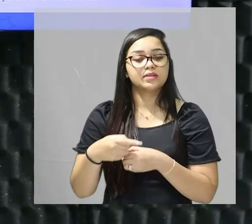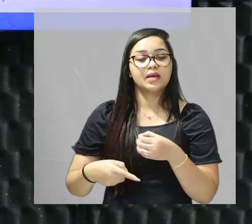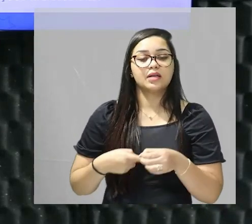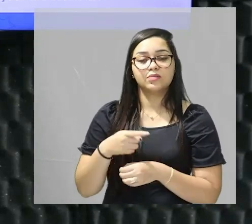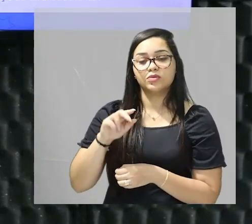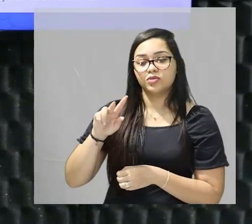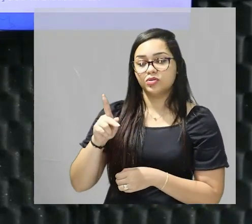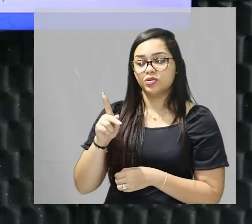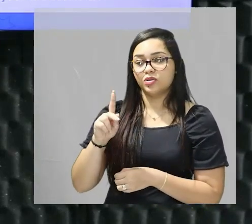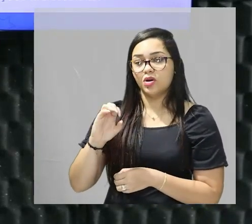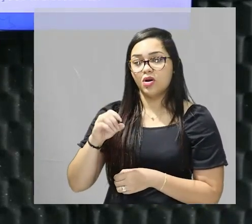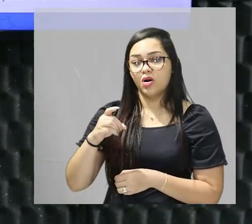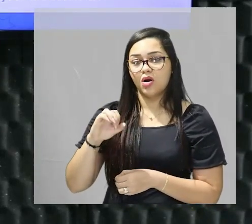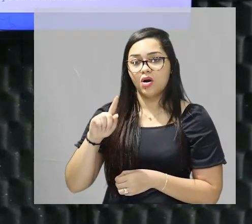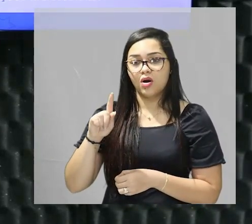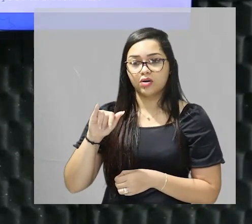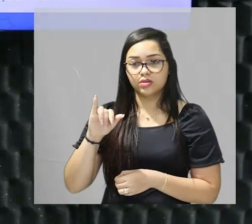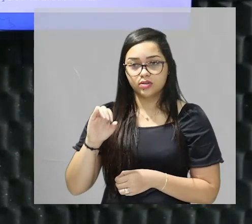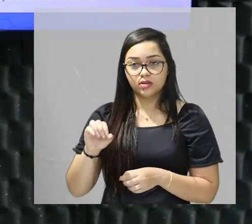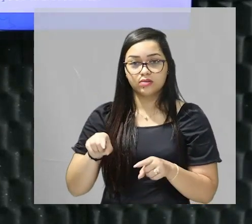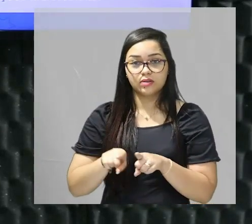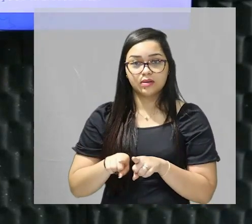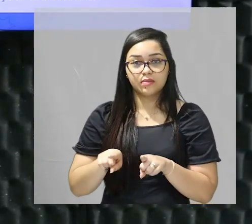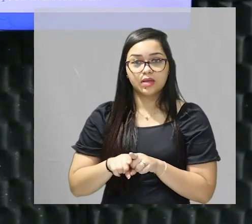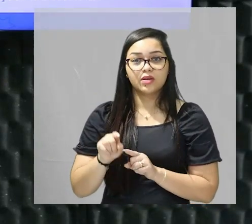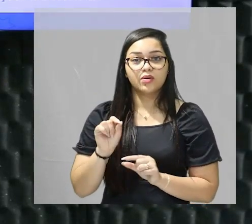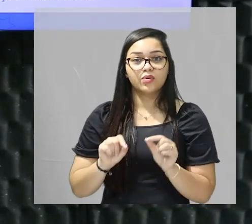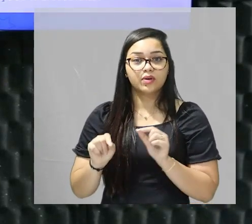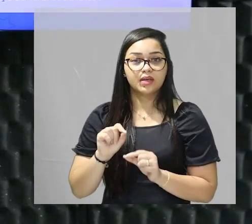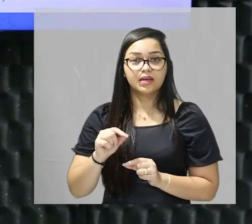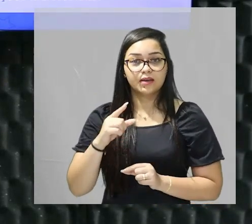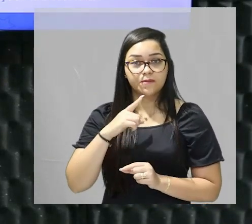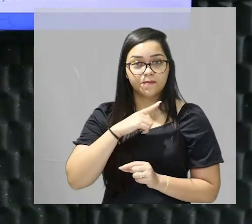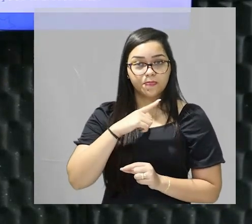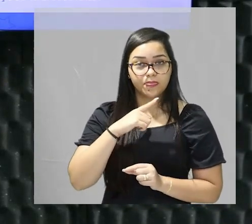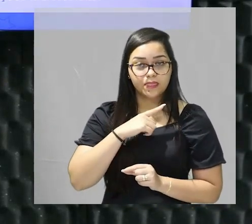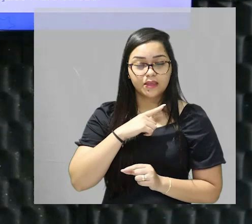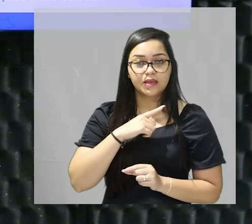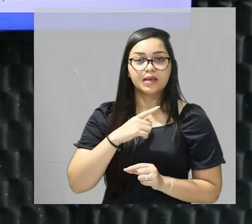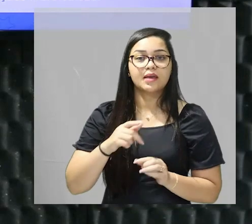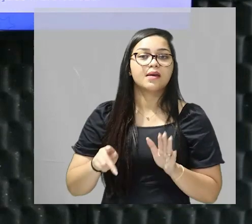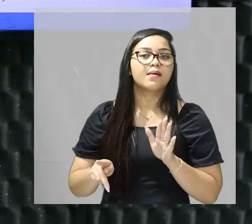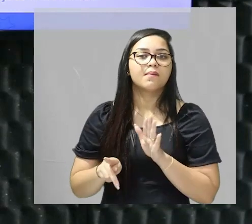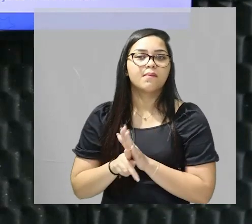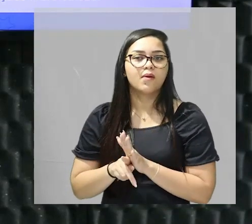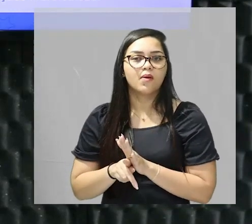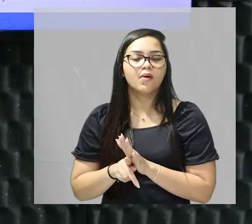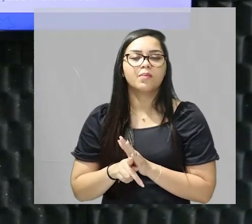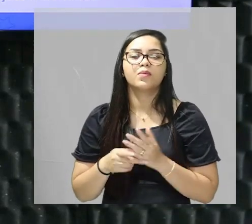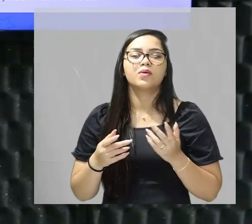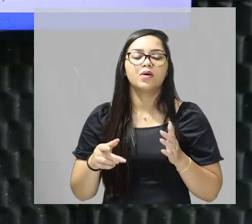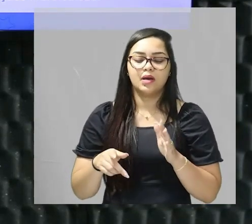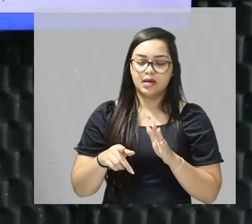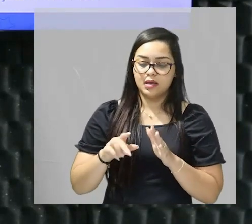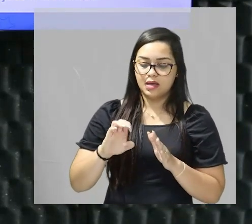oxigênio. Os oxigênios são um elemento altamente